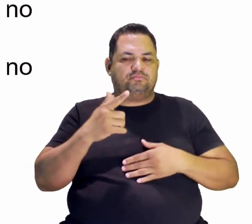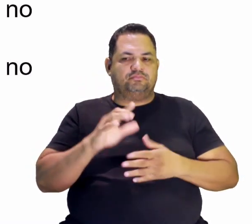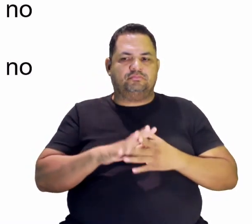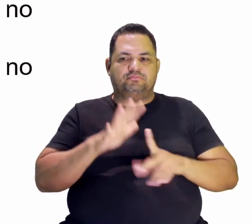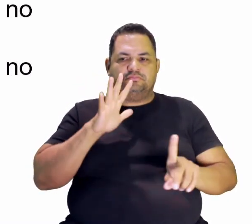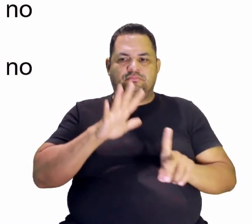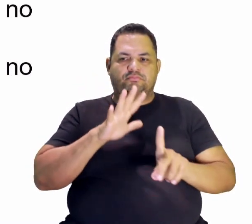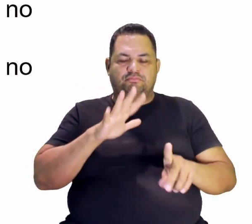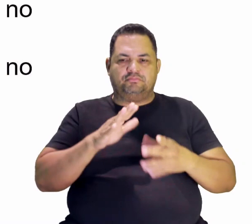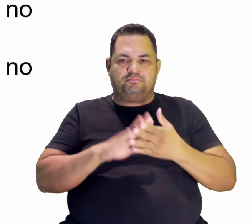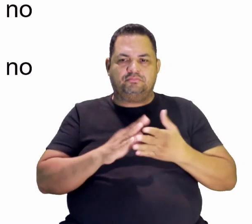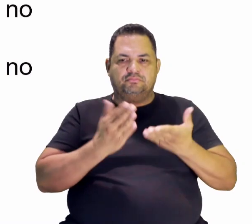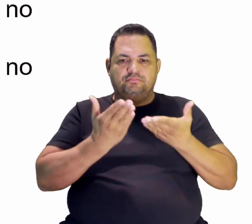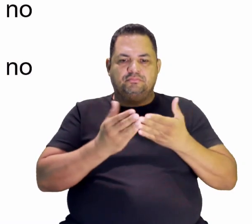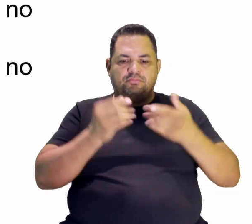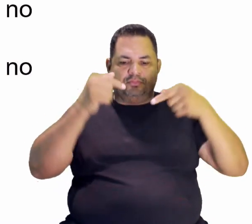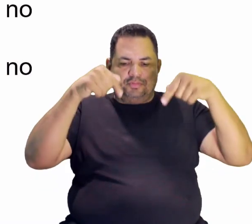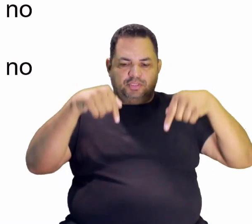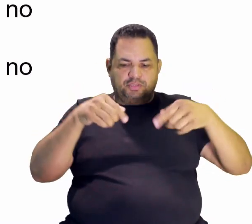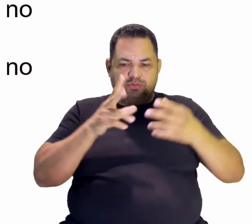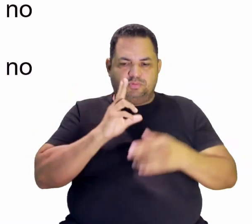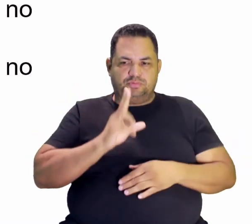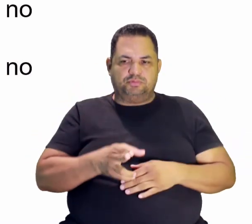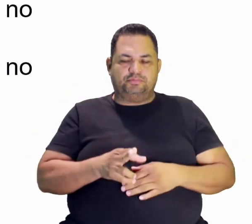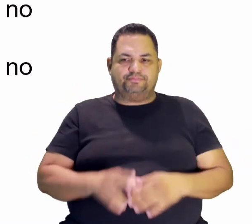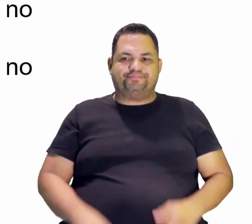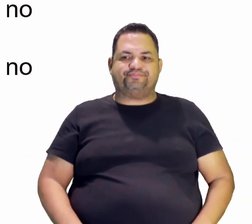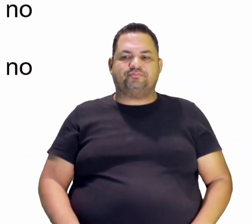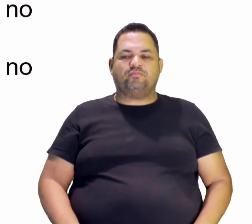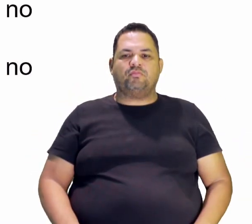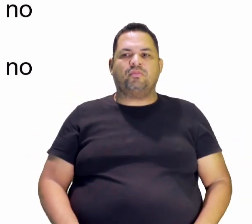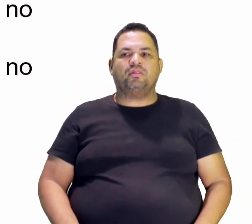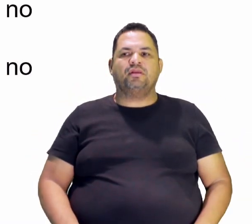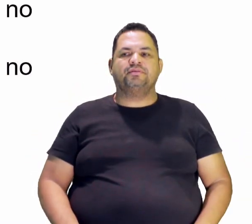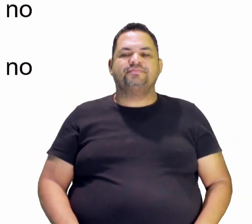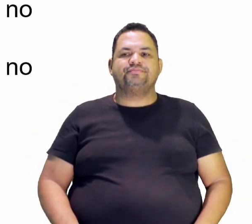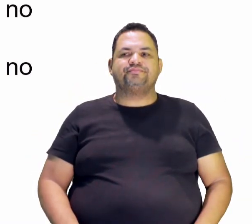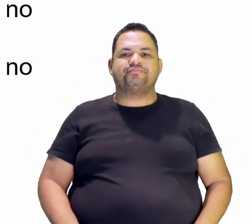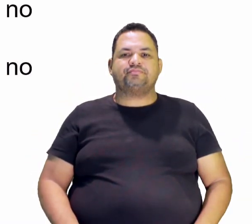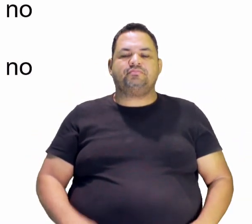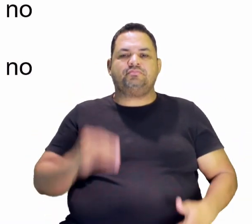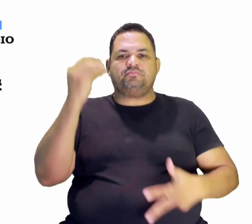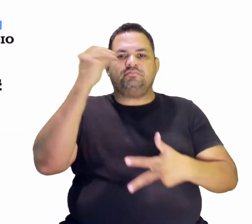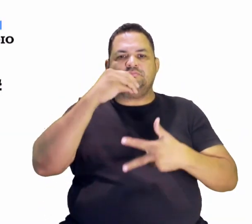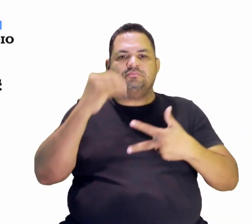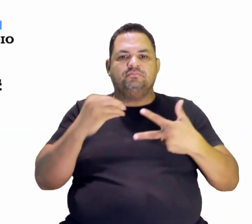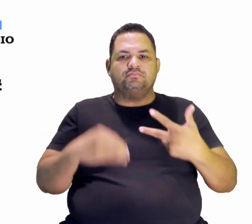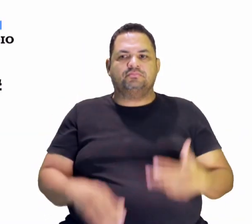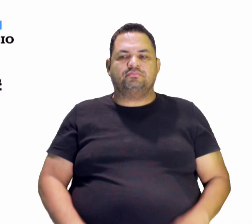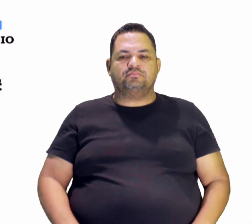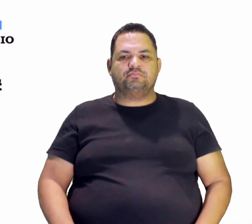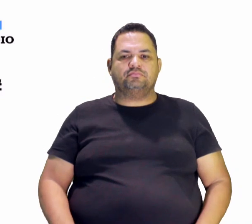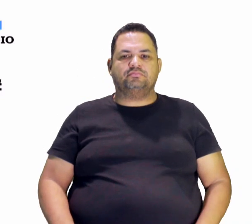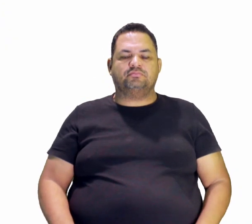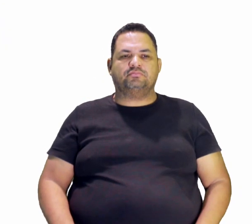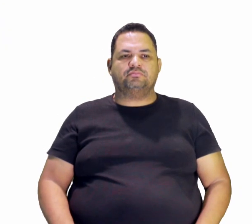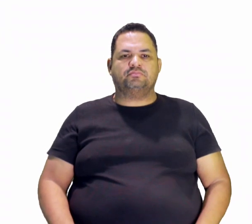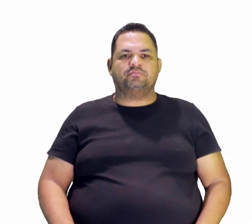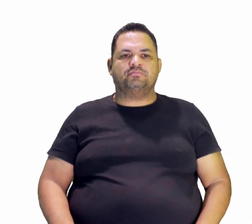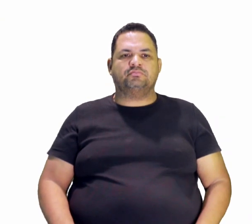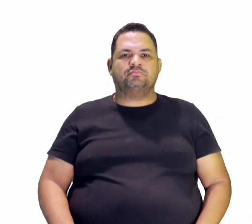influência, tanto que chegam juntos. Agora, né, vamos ver uma questão de Enem? Como sempre,